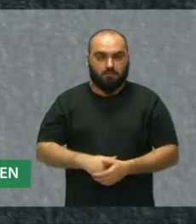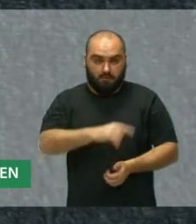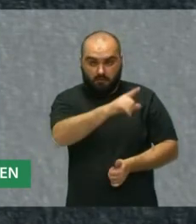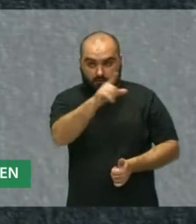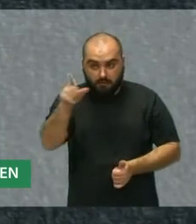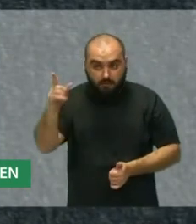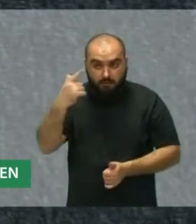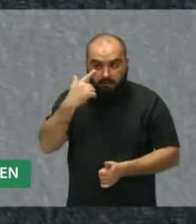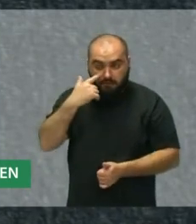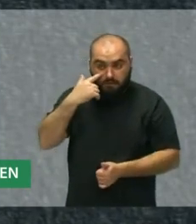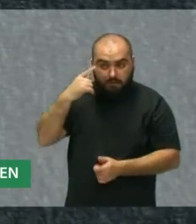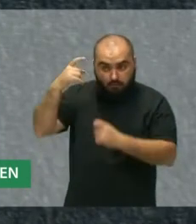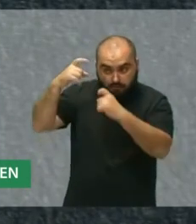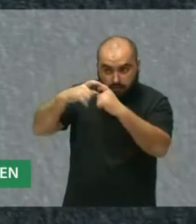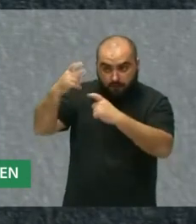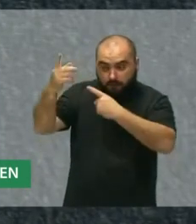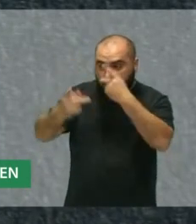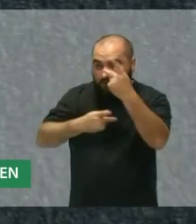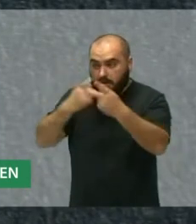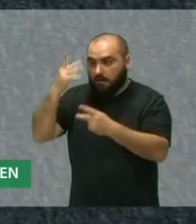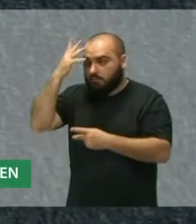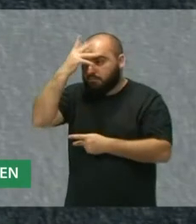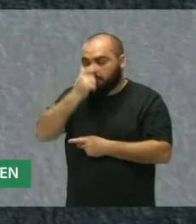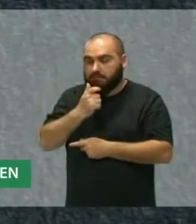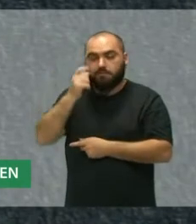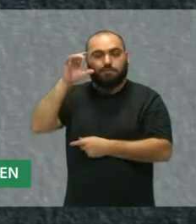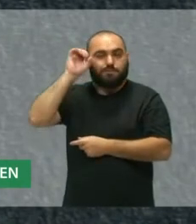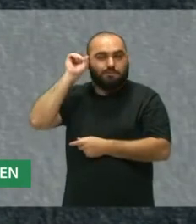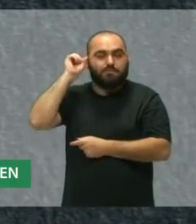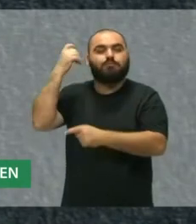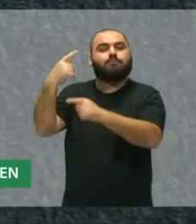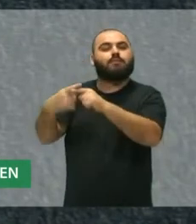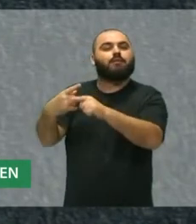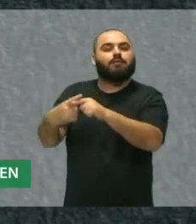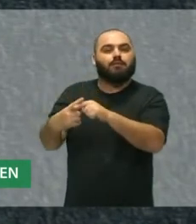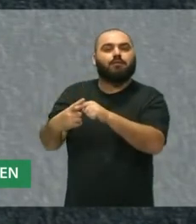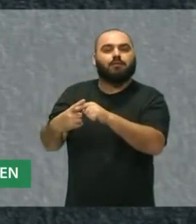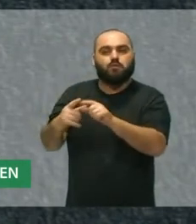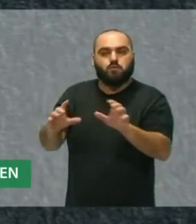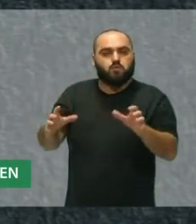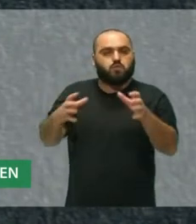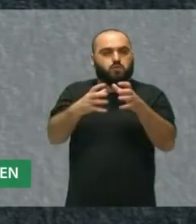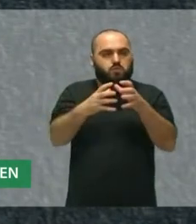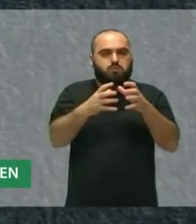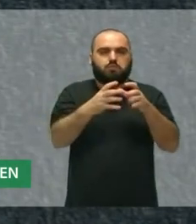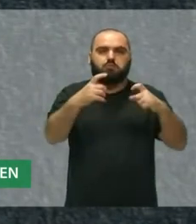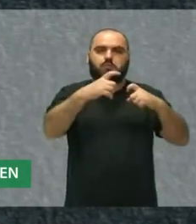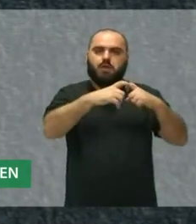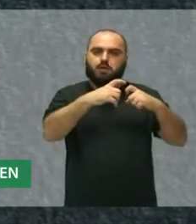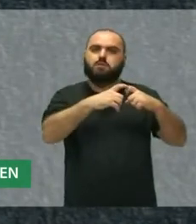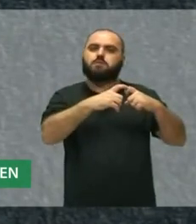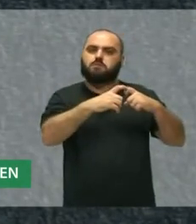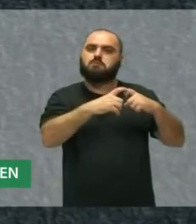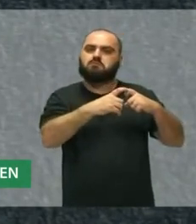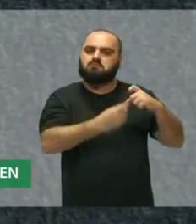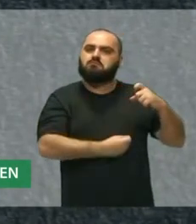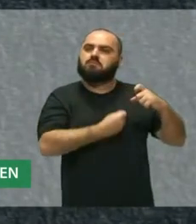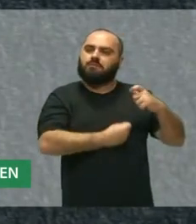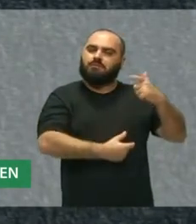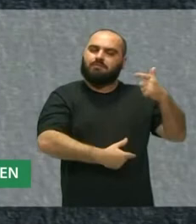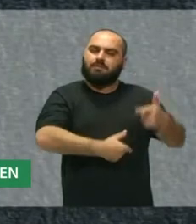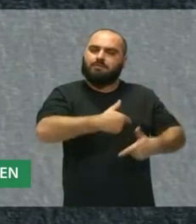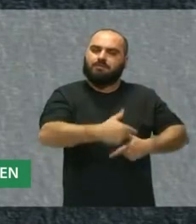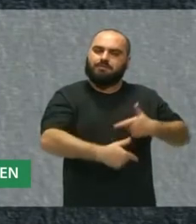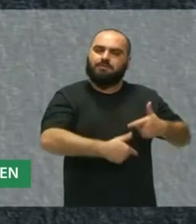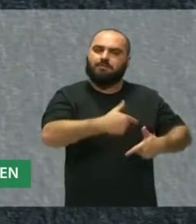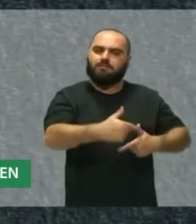escutarem os médicos falando, é até bonito ver que realmente o corpo clínico deu a vida. Médicos de UTI ficaram,